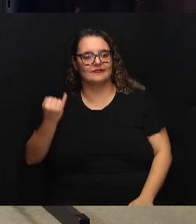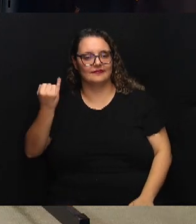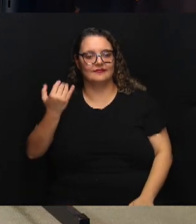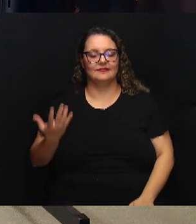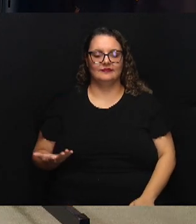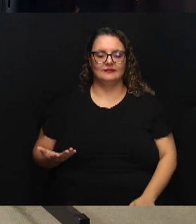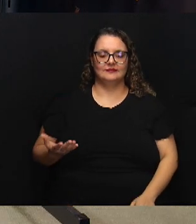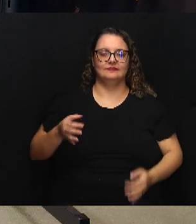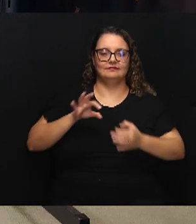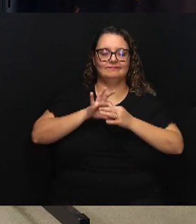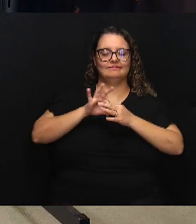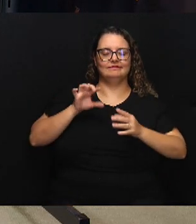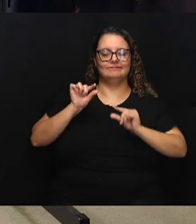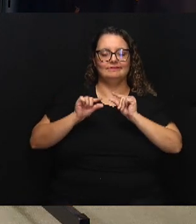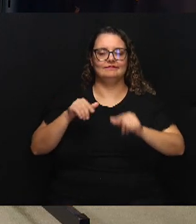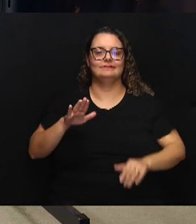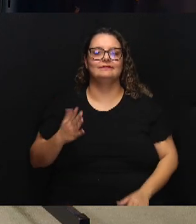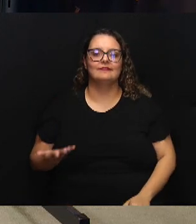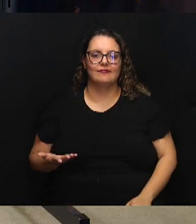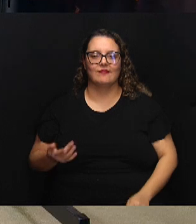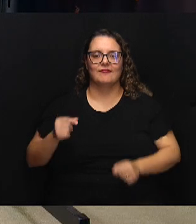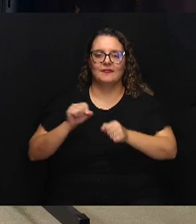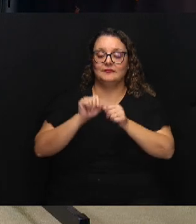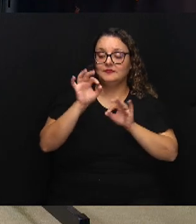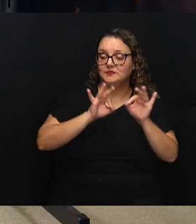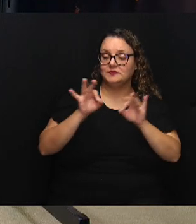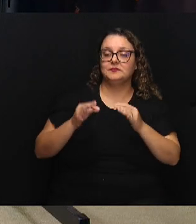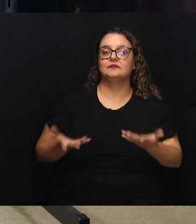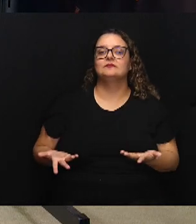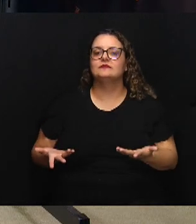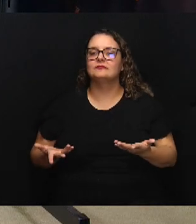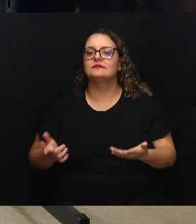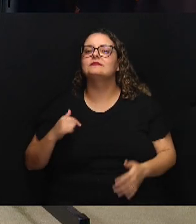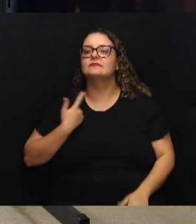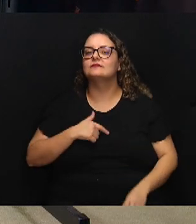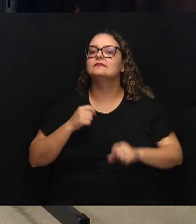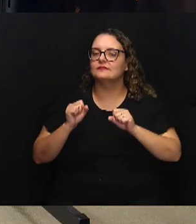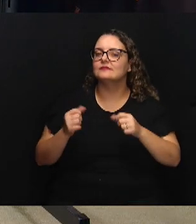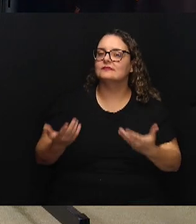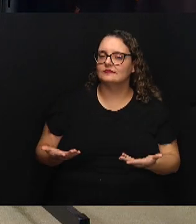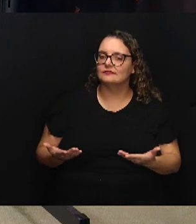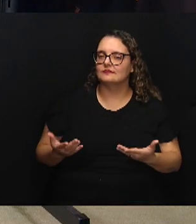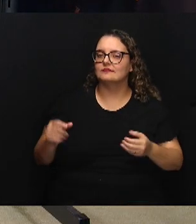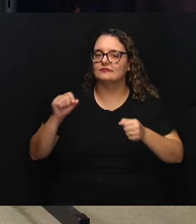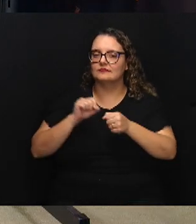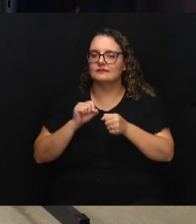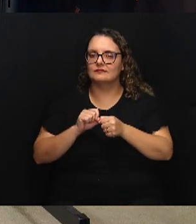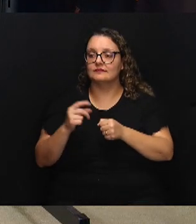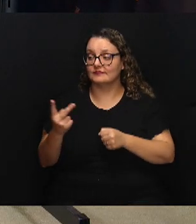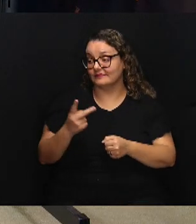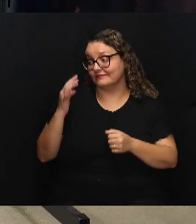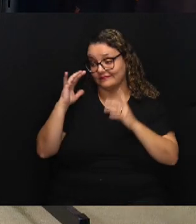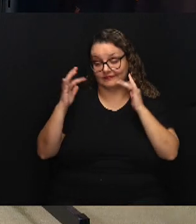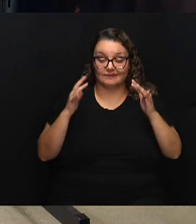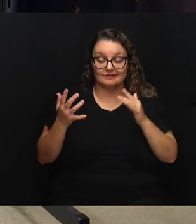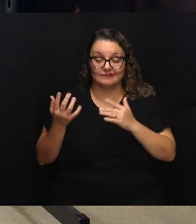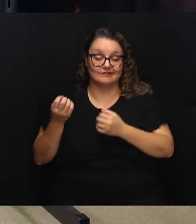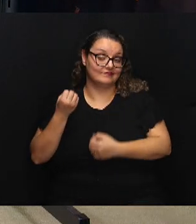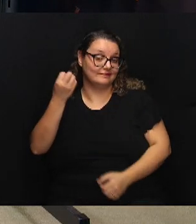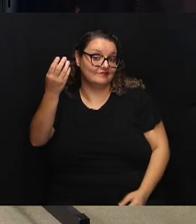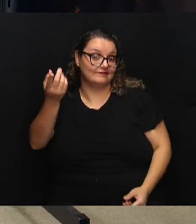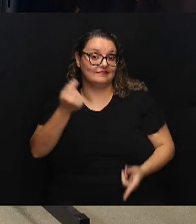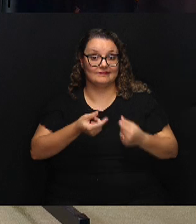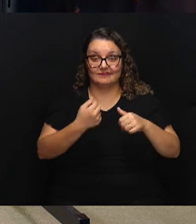se desconectar um pouco e fazer um planejamento para que a gente possa realizar os dois sonhos, né? Às vezes